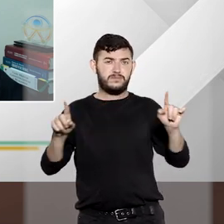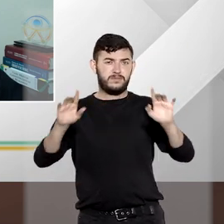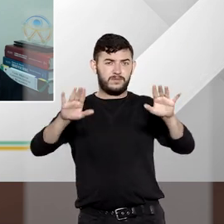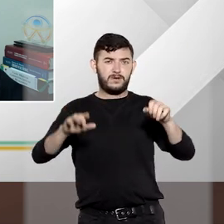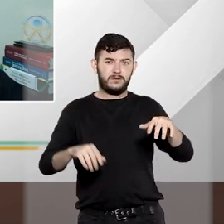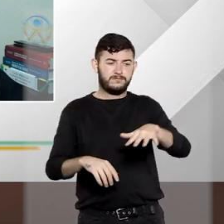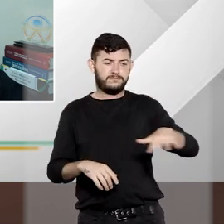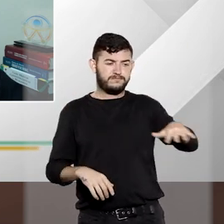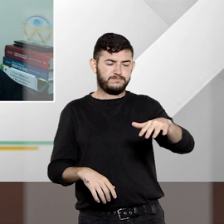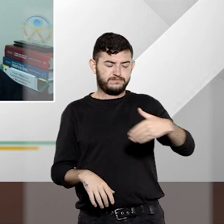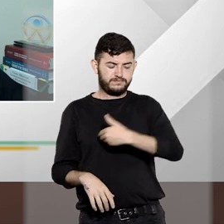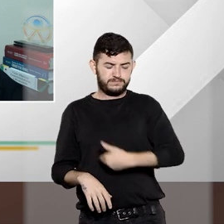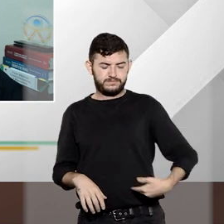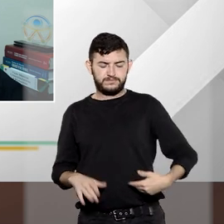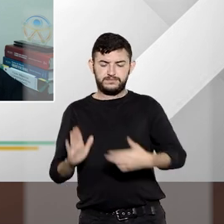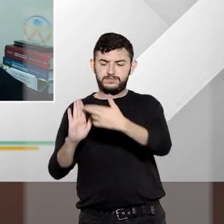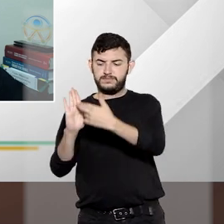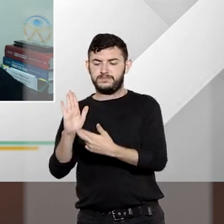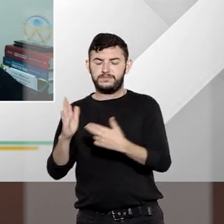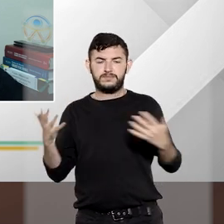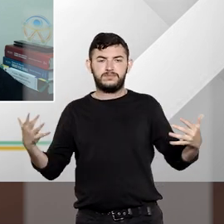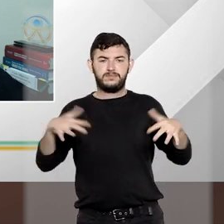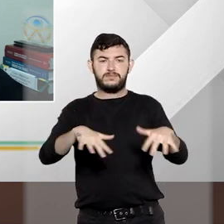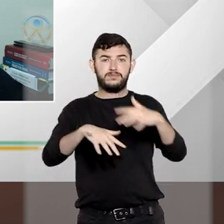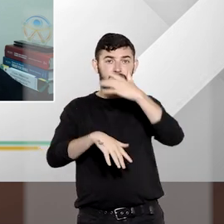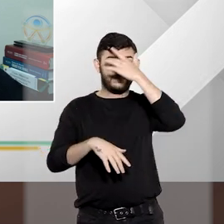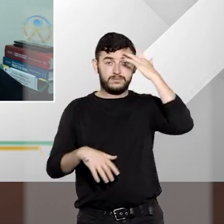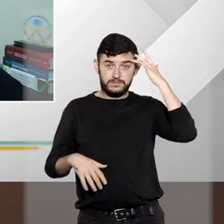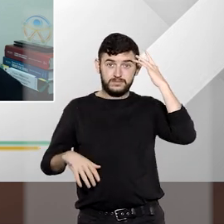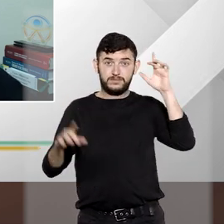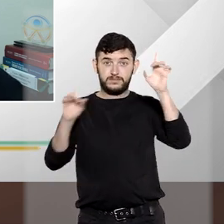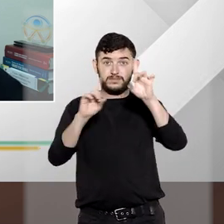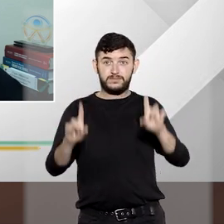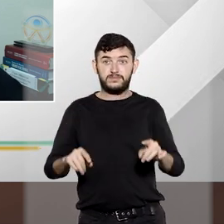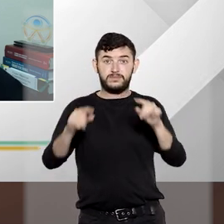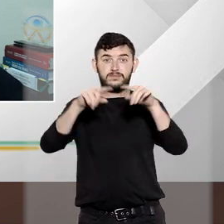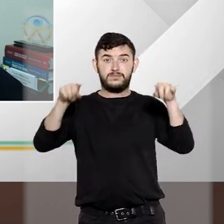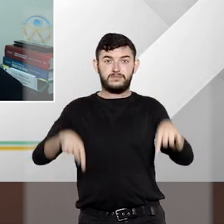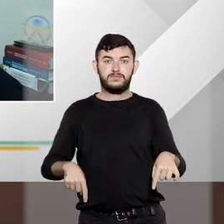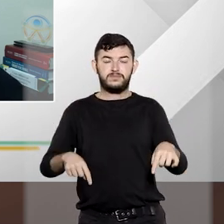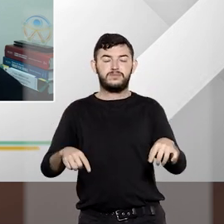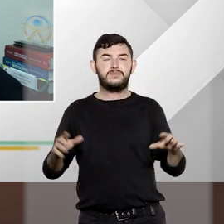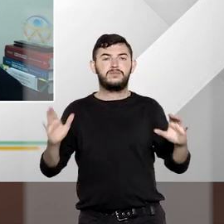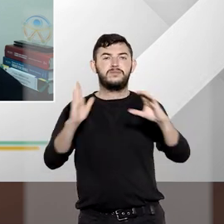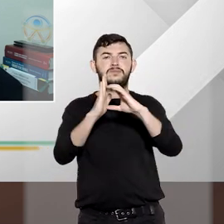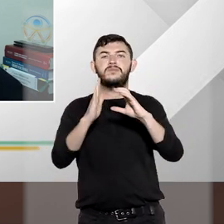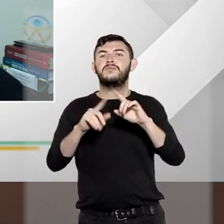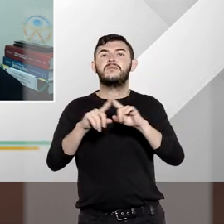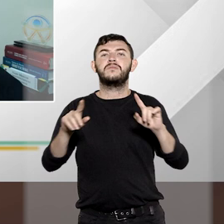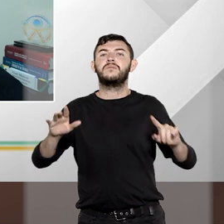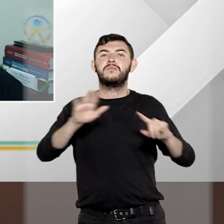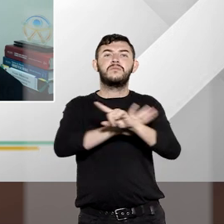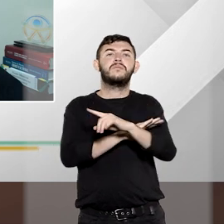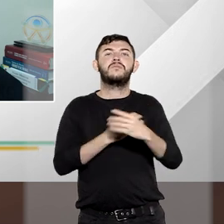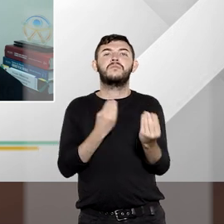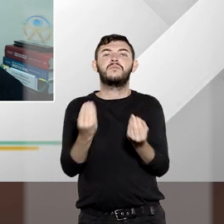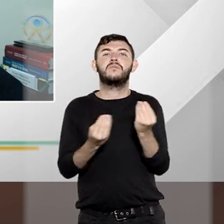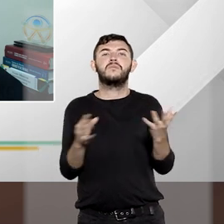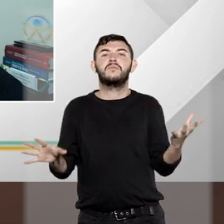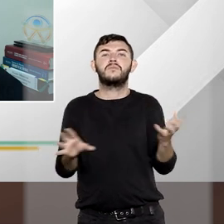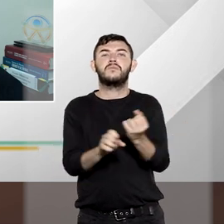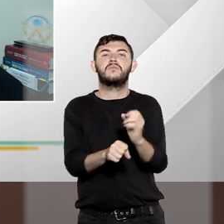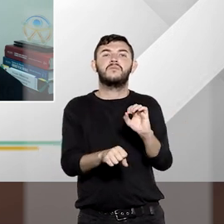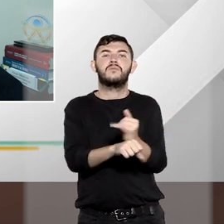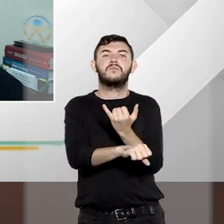há regras próprias para incluir pessoas com deficiência nos quadros de servidores. Qual seria, então, o cálculo a ser obrigatoriamente adotado?